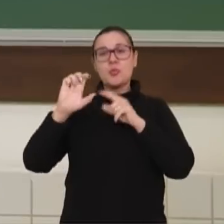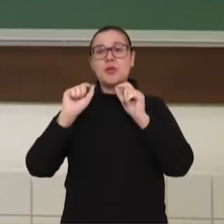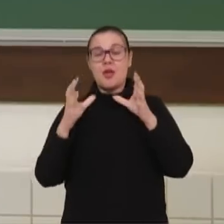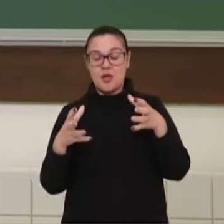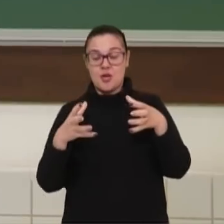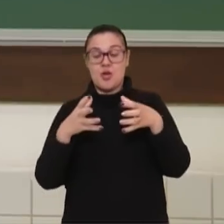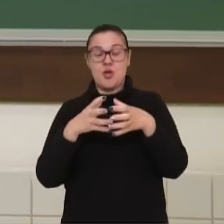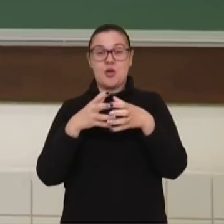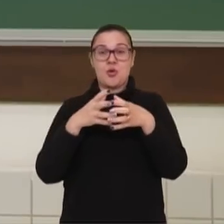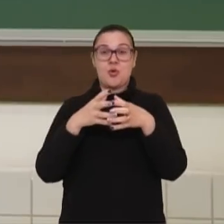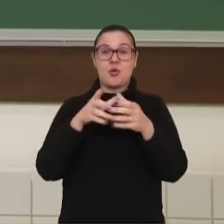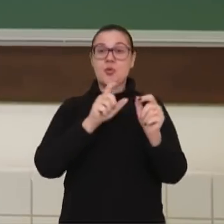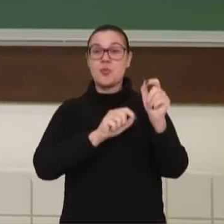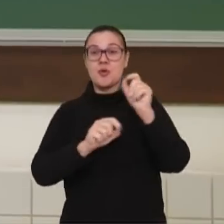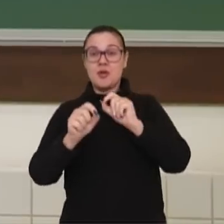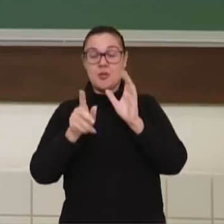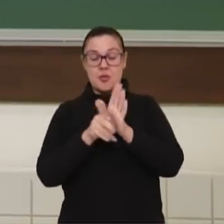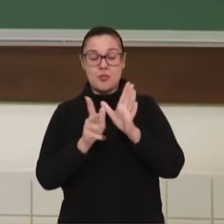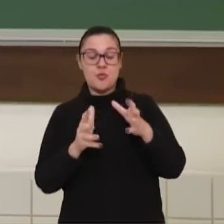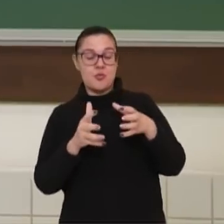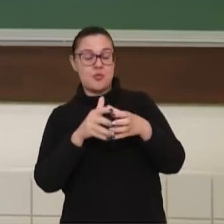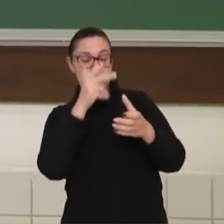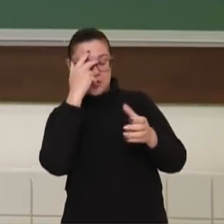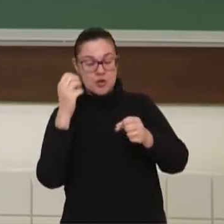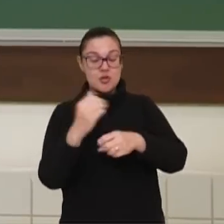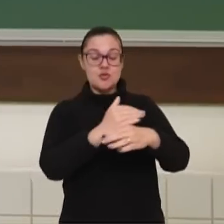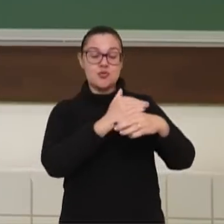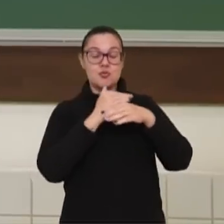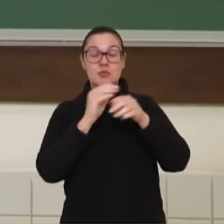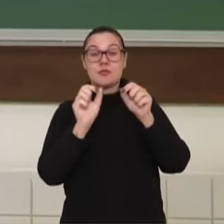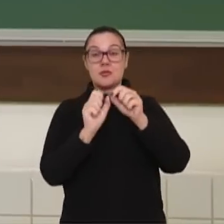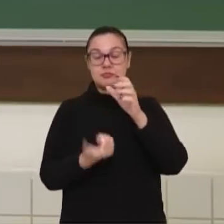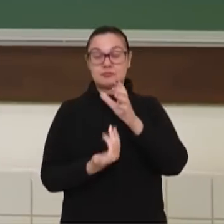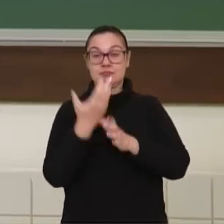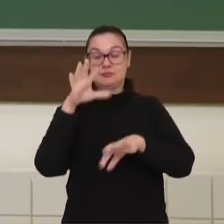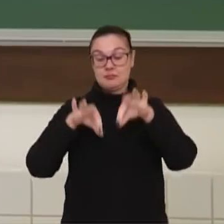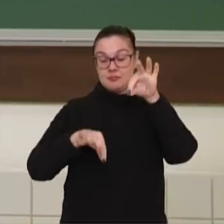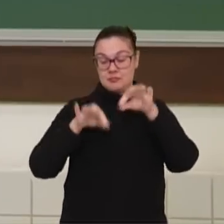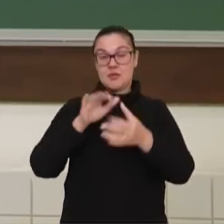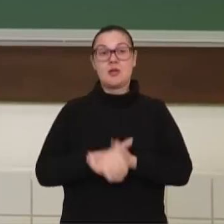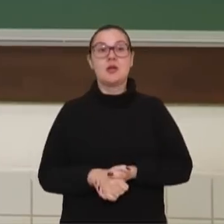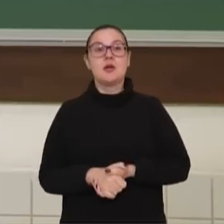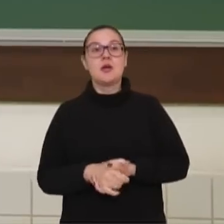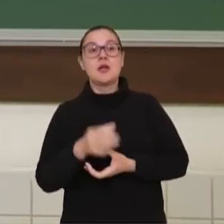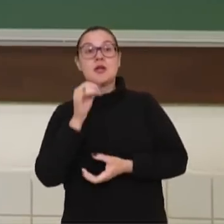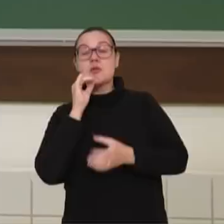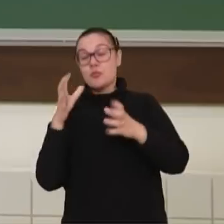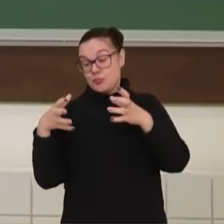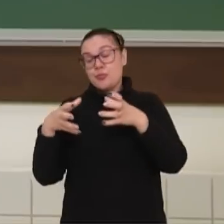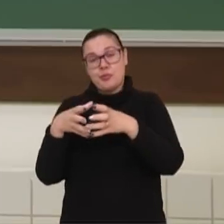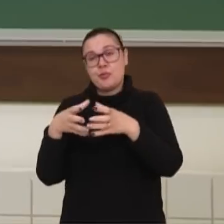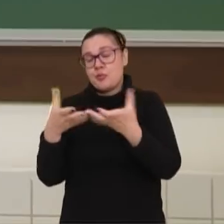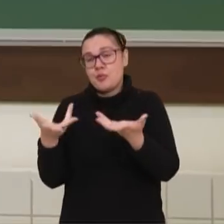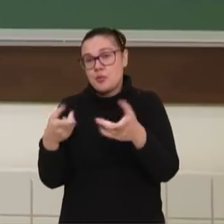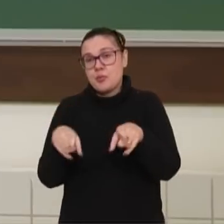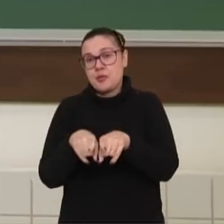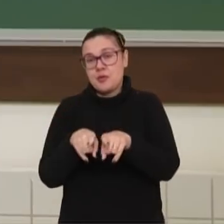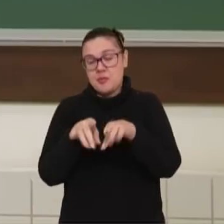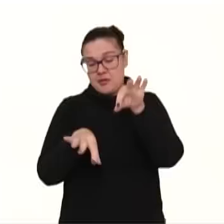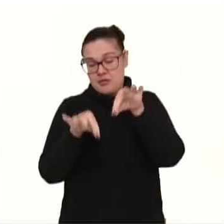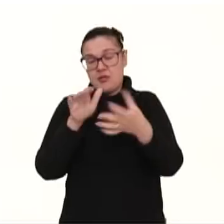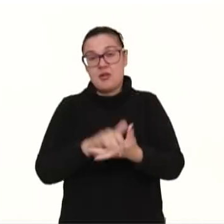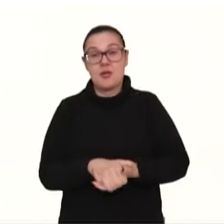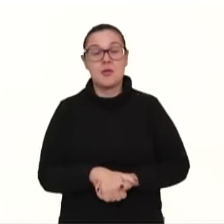de artistas que atua em conjunto na criação de espetáculos teatrais. como uma companhia de